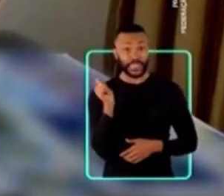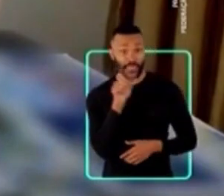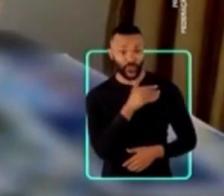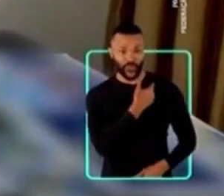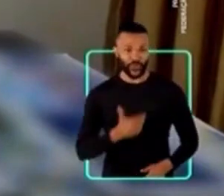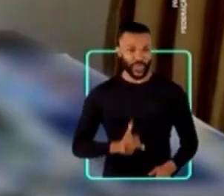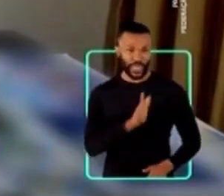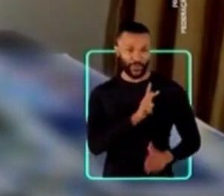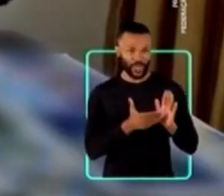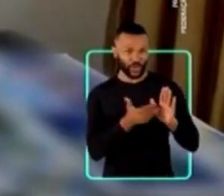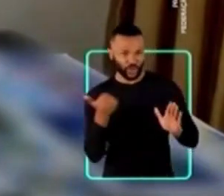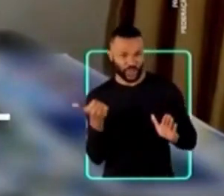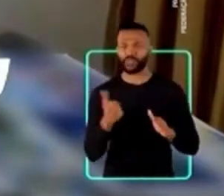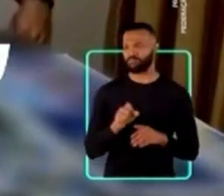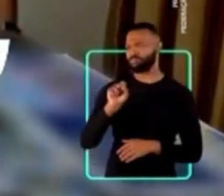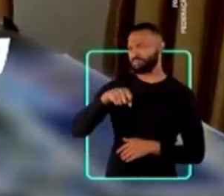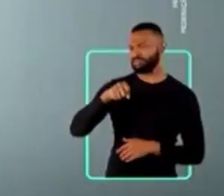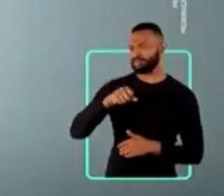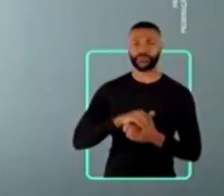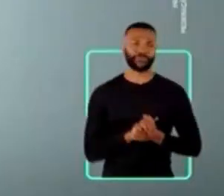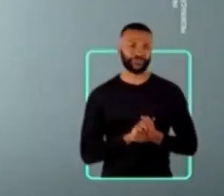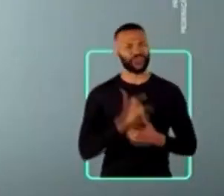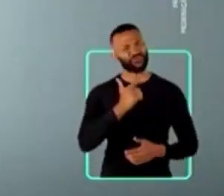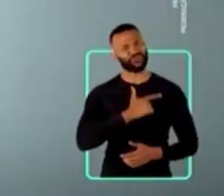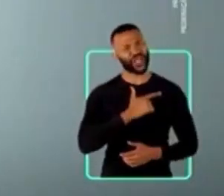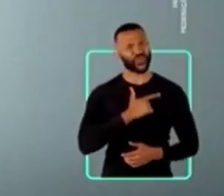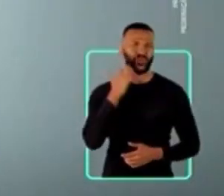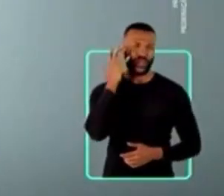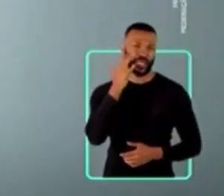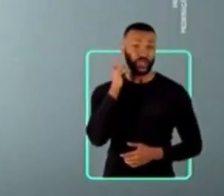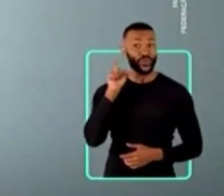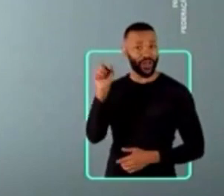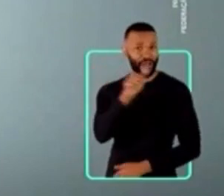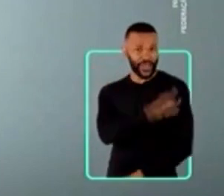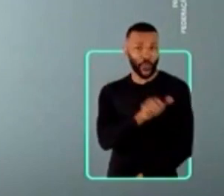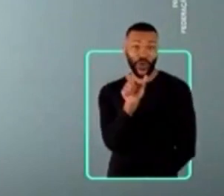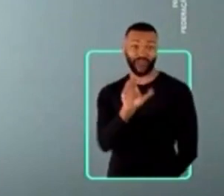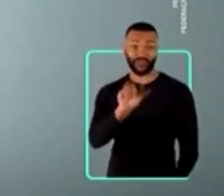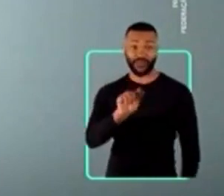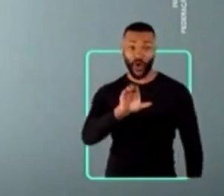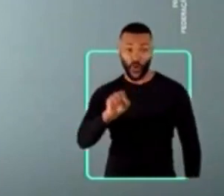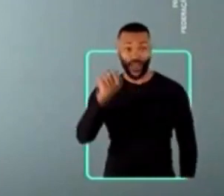governador, acaba com a câmera. Não faz o menor sentido, tá ligado? Feio, Tarcísio. Lá na sua terra o